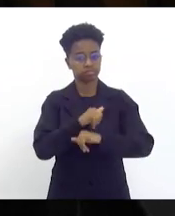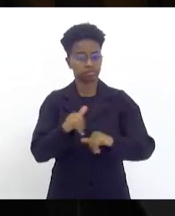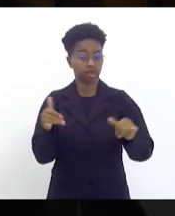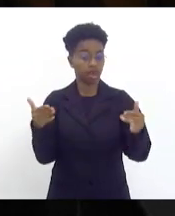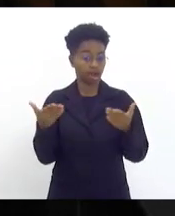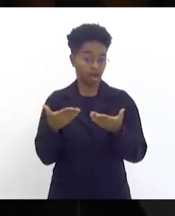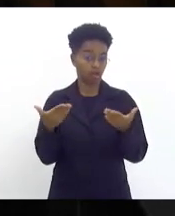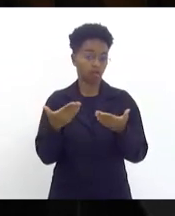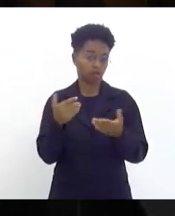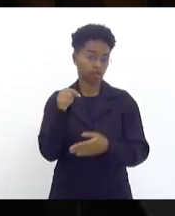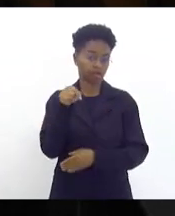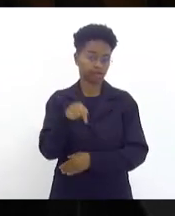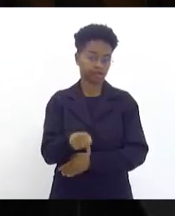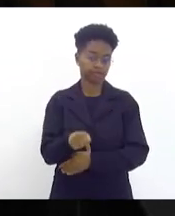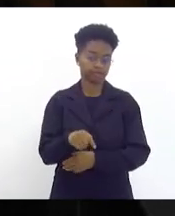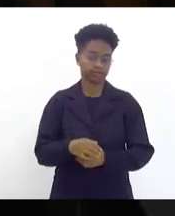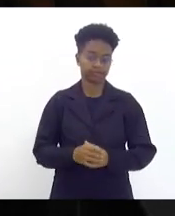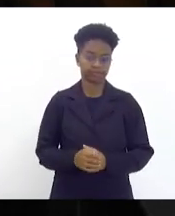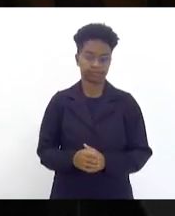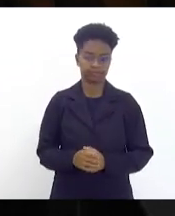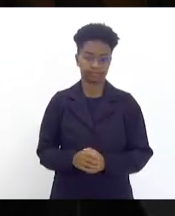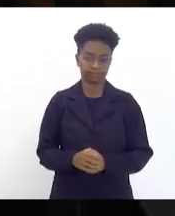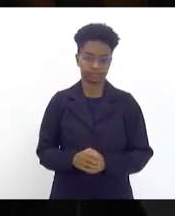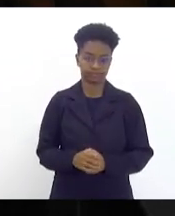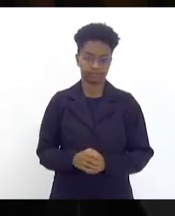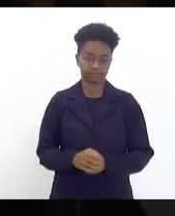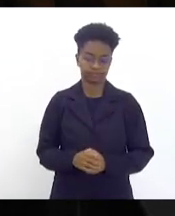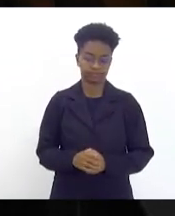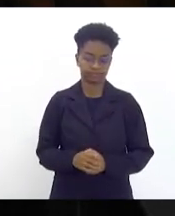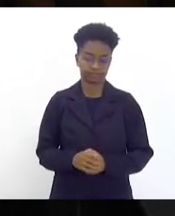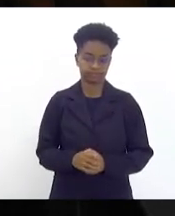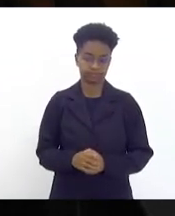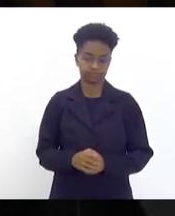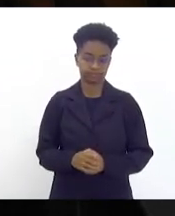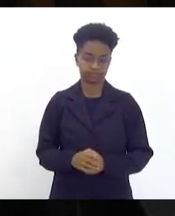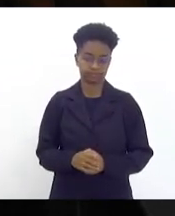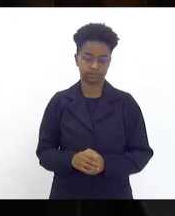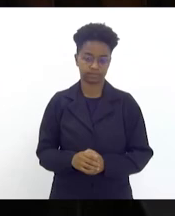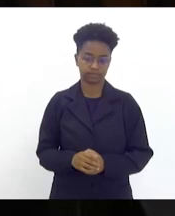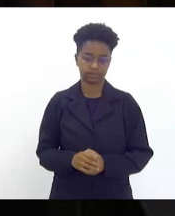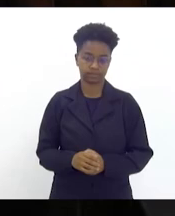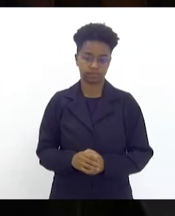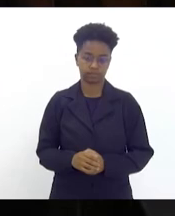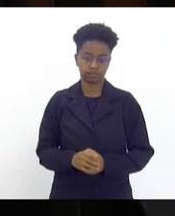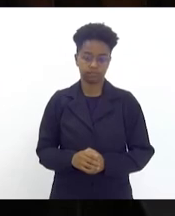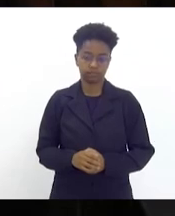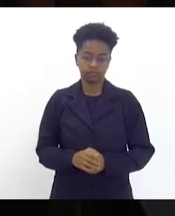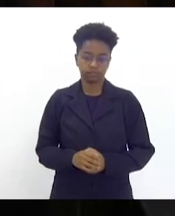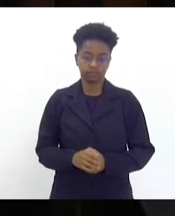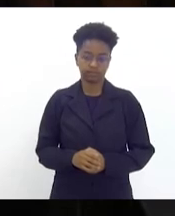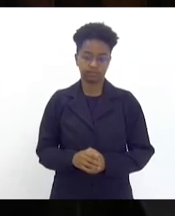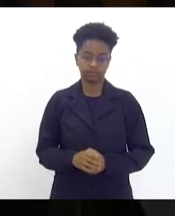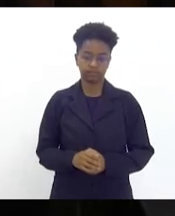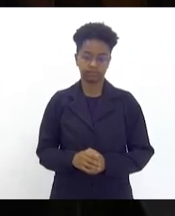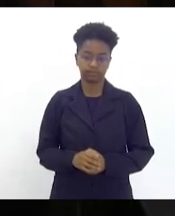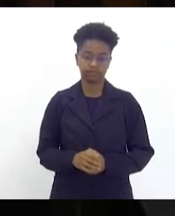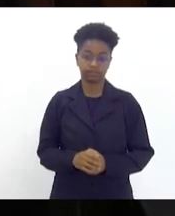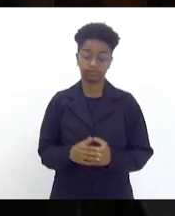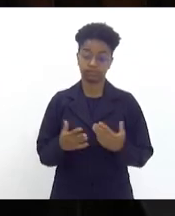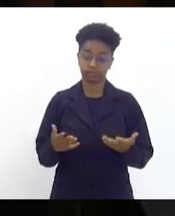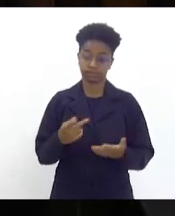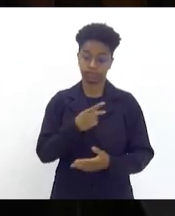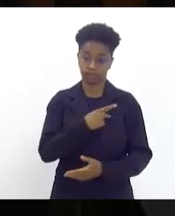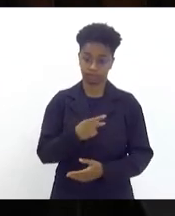também no expediente final senhor presidente